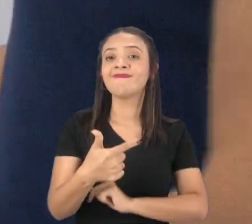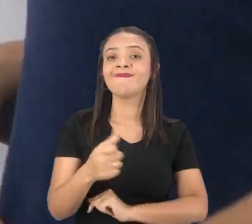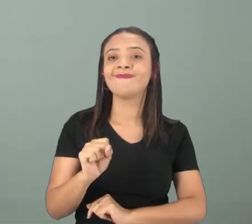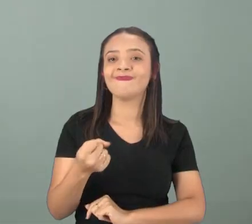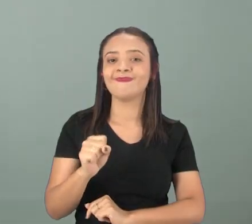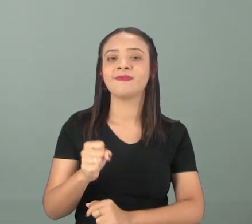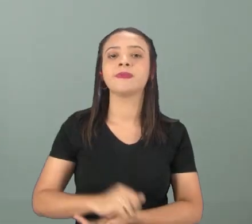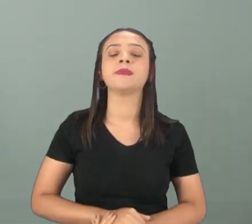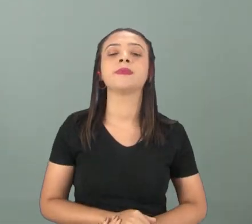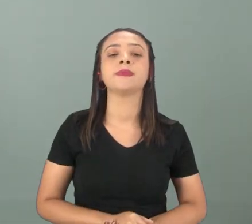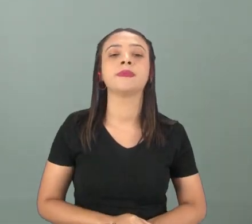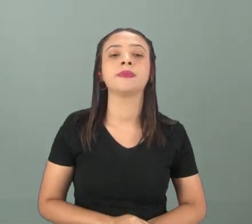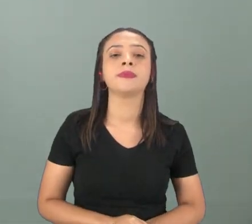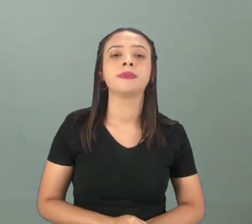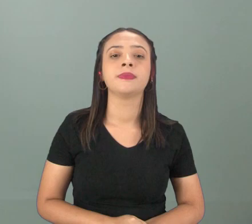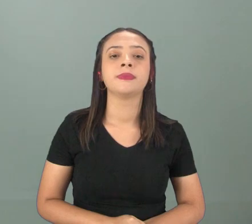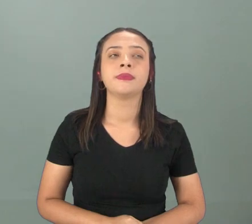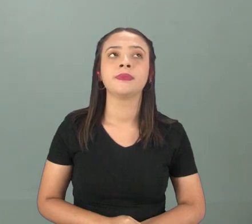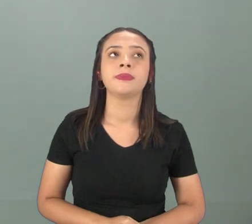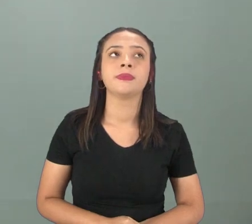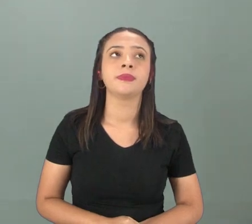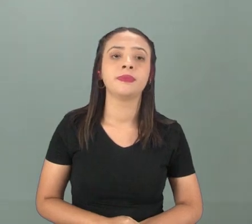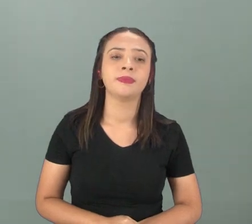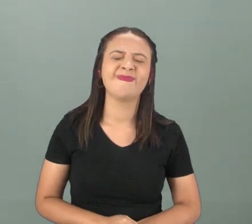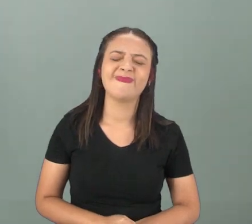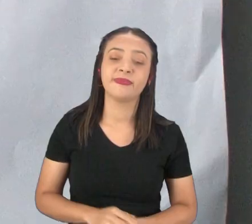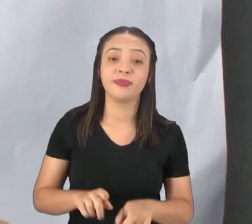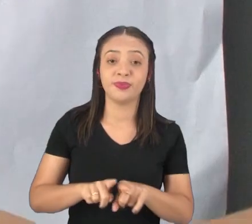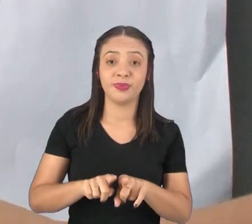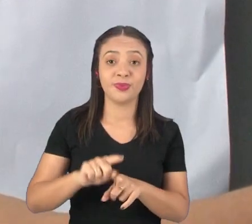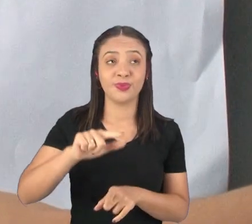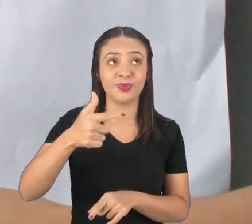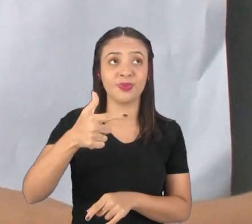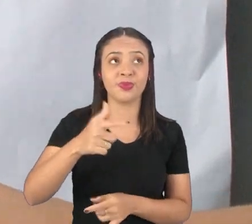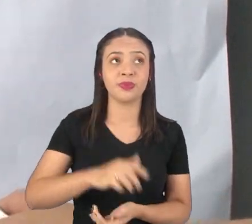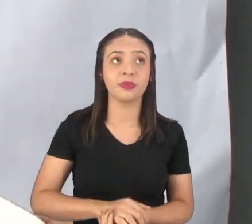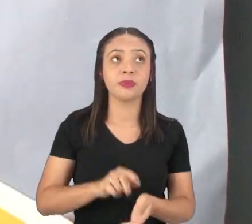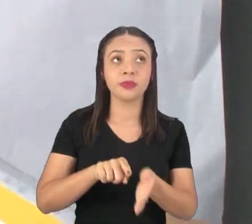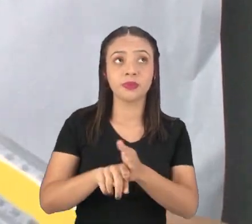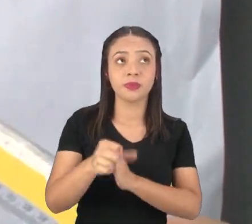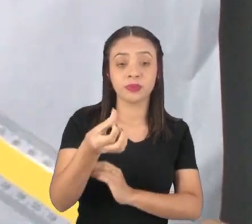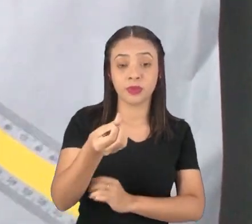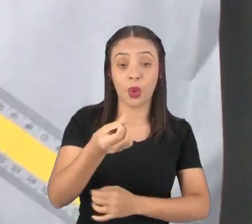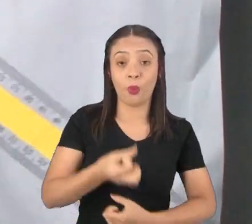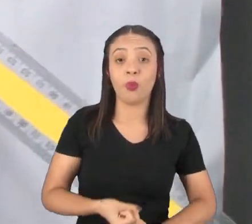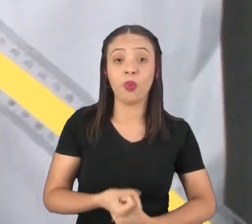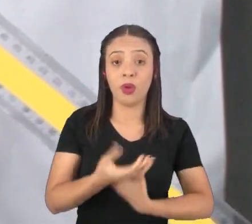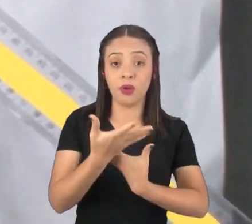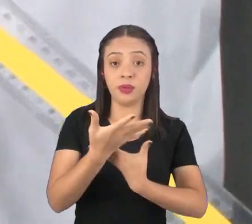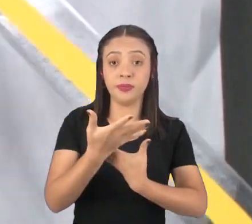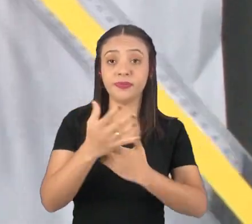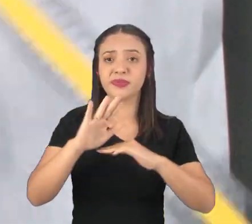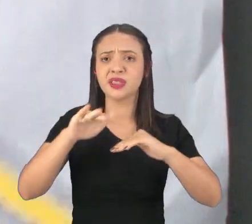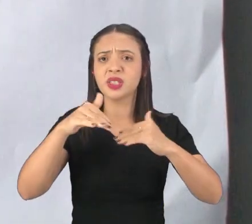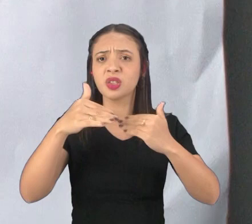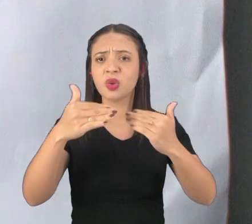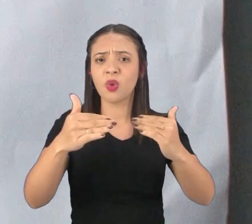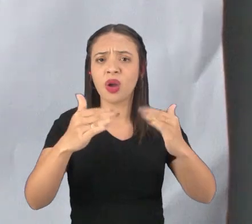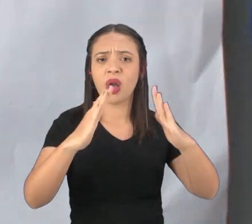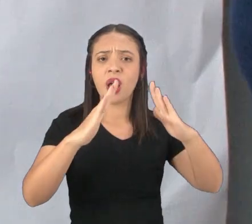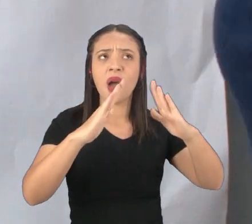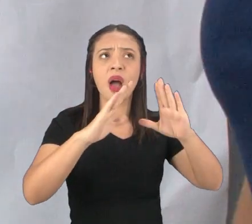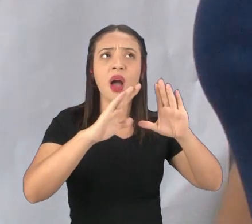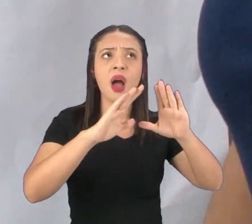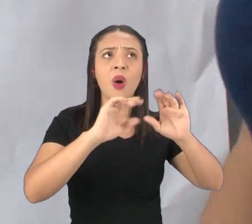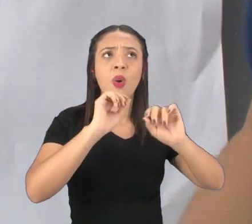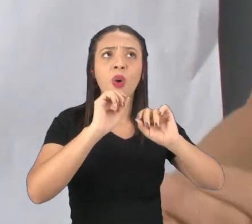28, ó. Ok? E a próxima questão, ó. 6. No poema, quais são as partes da casa